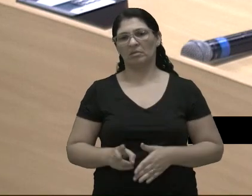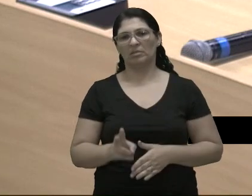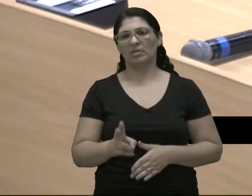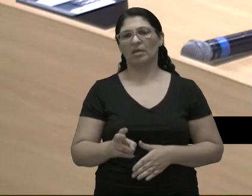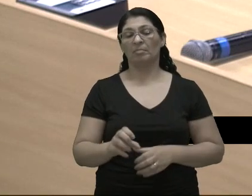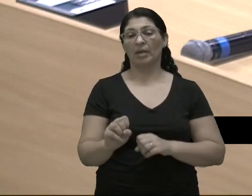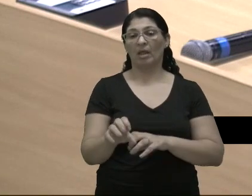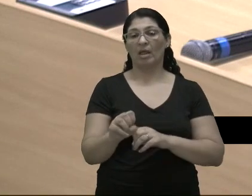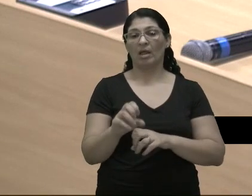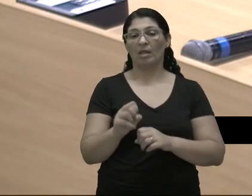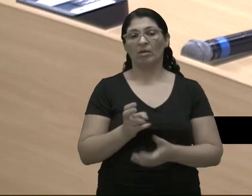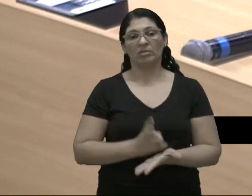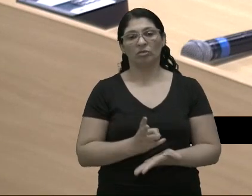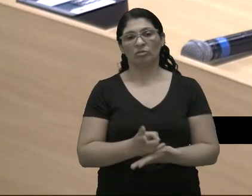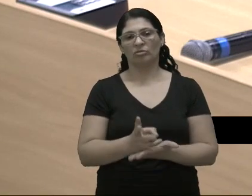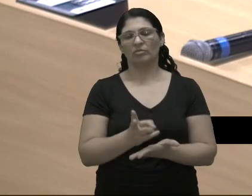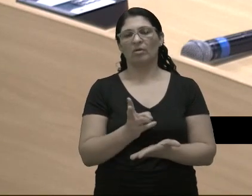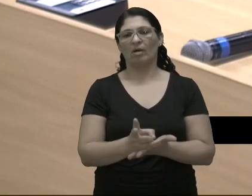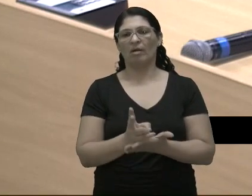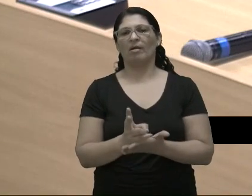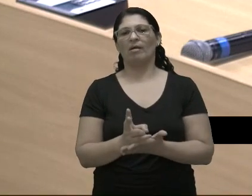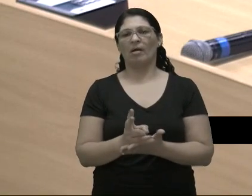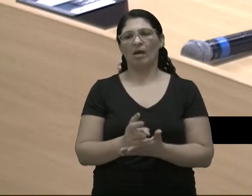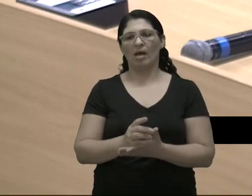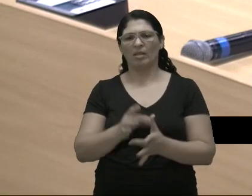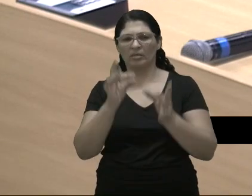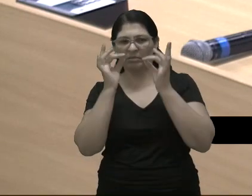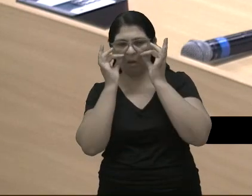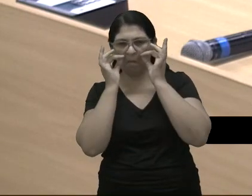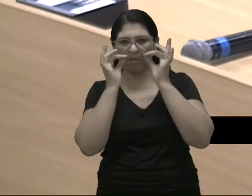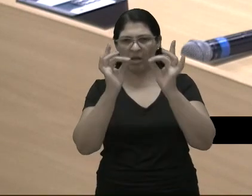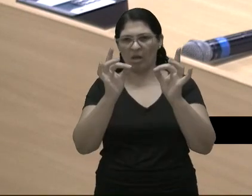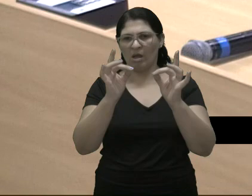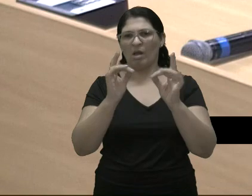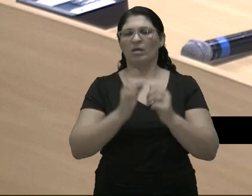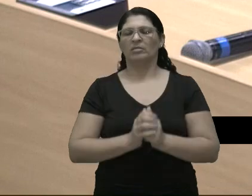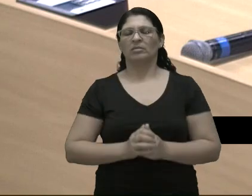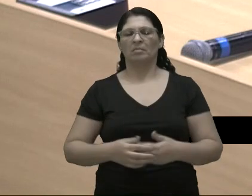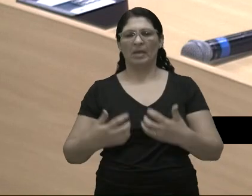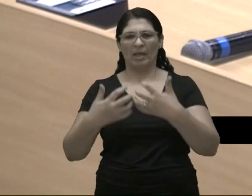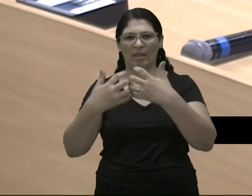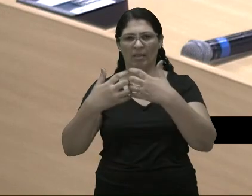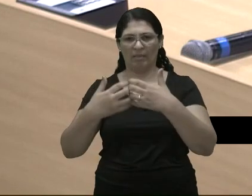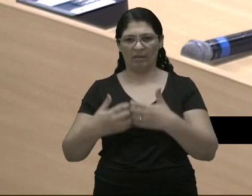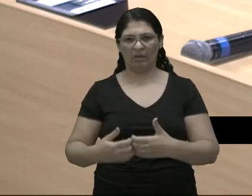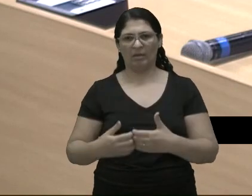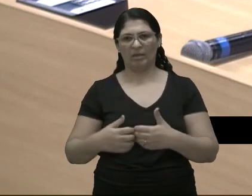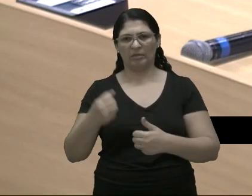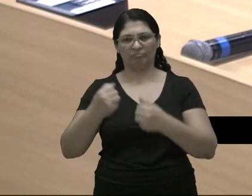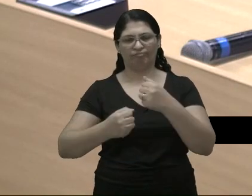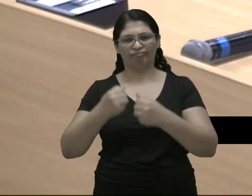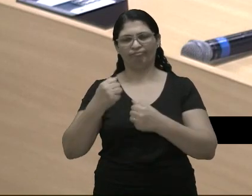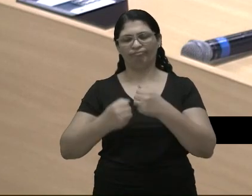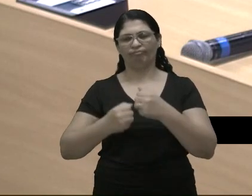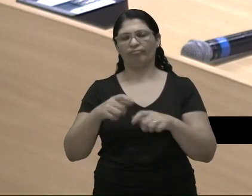educação continuada, monitorizo os equipamentos, os que estão com problemas para